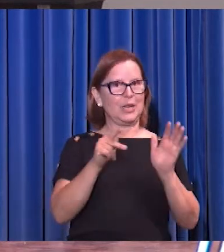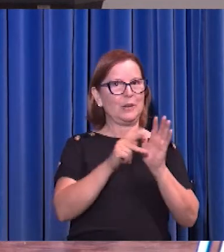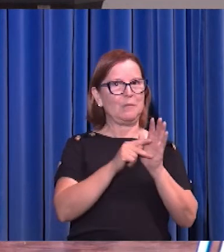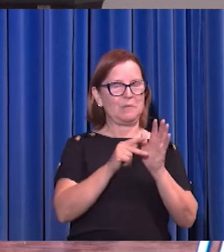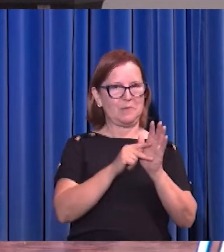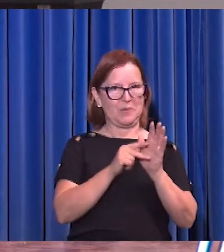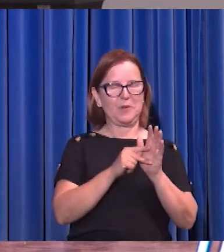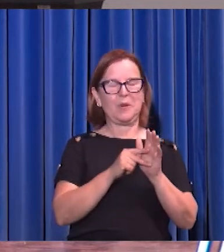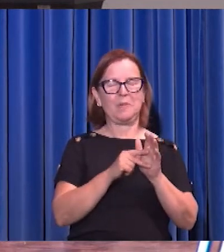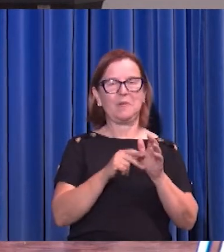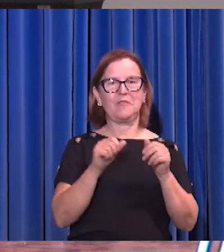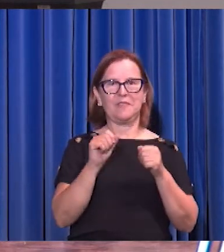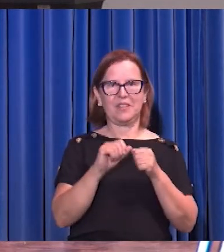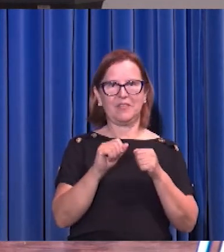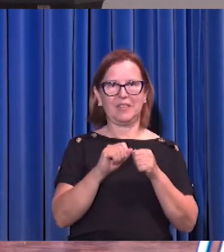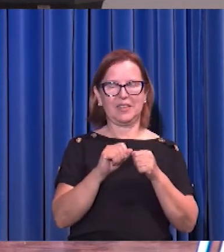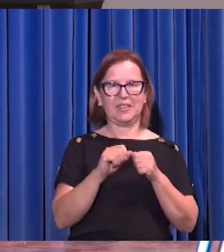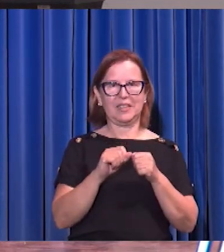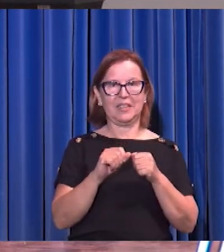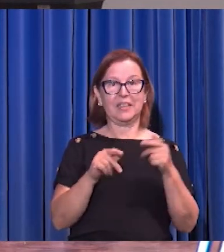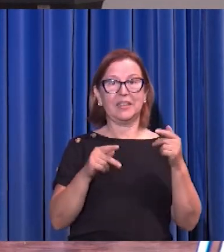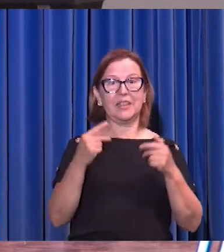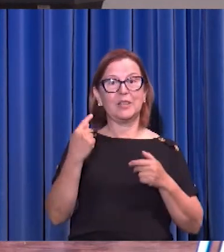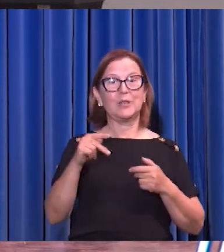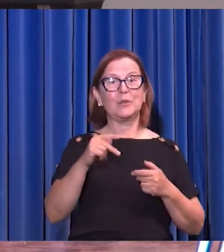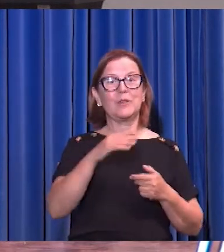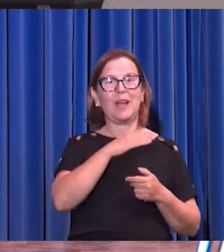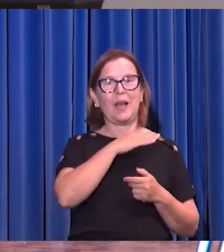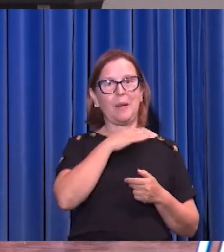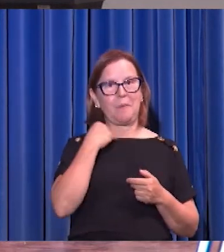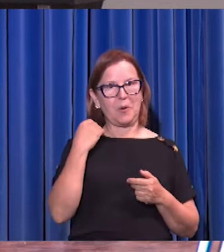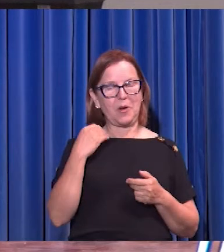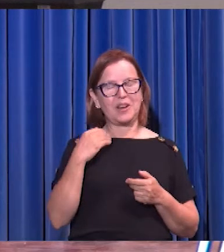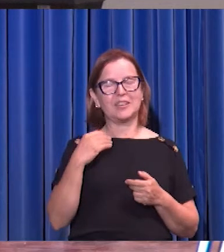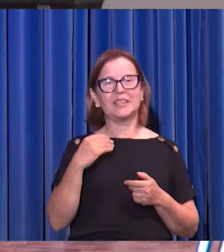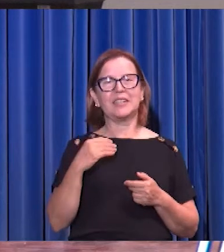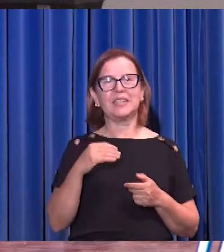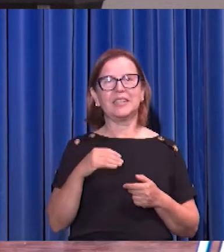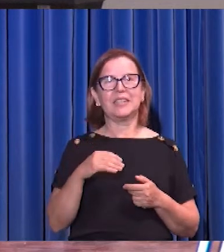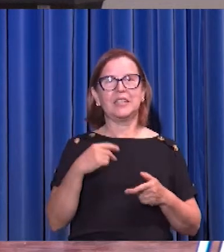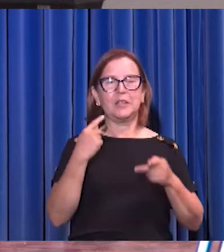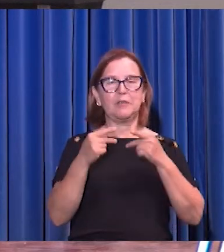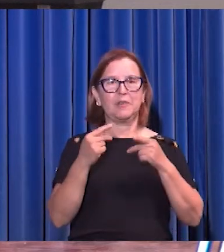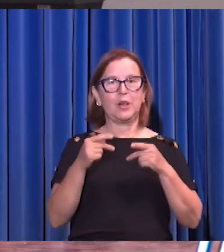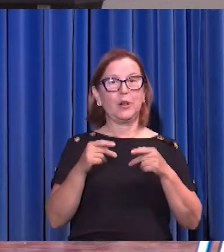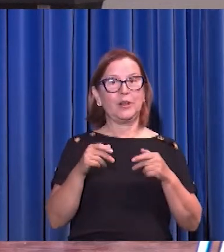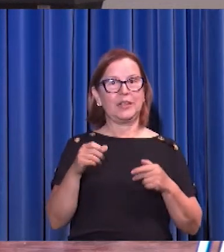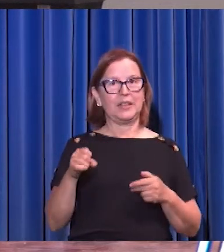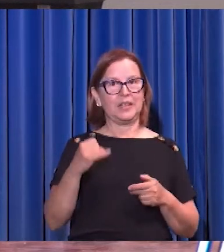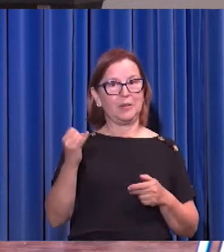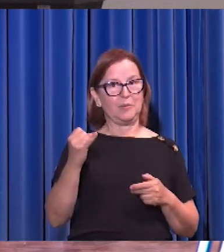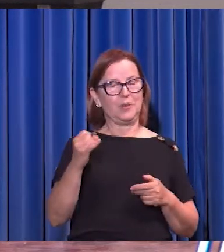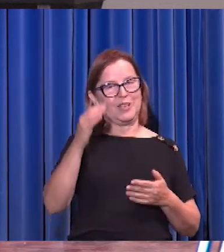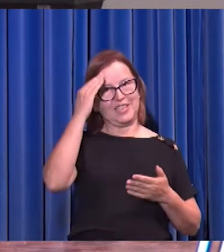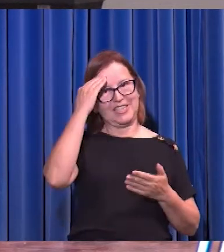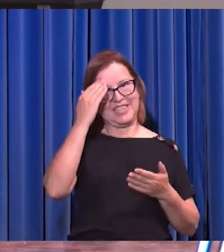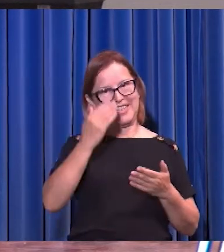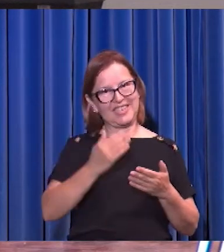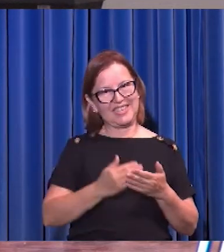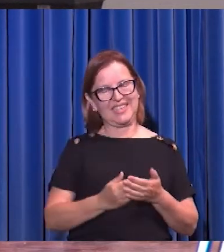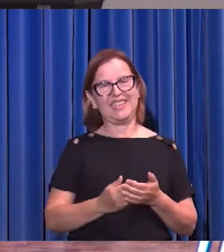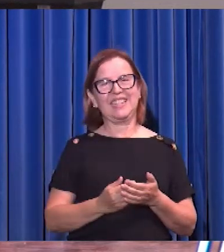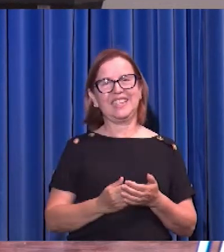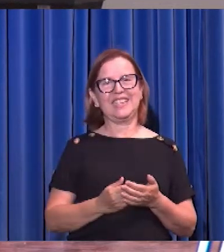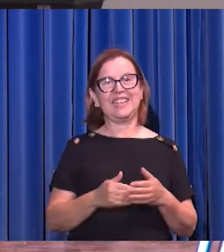morte e da necessidade de se crer nele mesmo. E dentro deste contexto que Jesus apresenta para Nicodemos uma